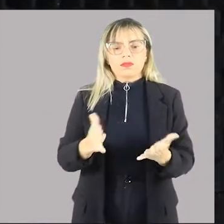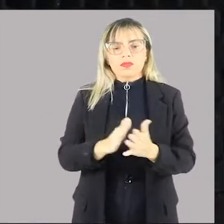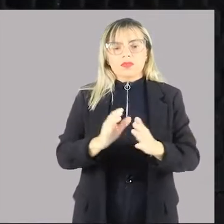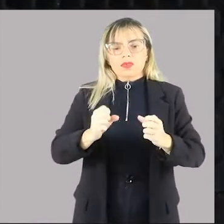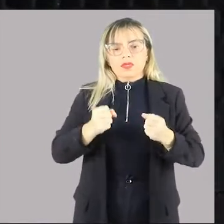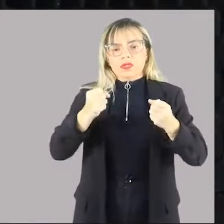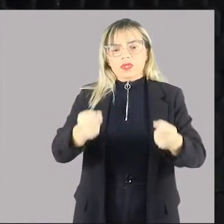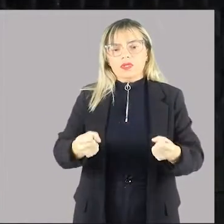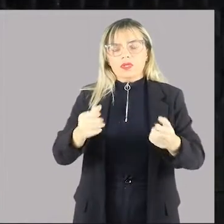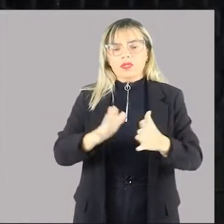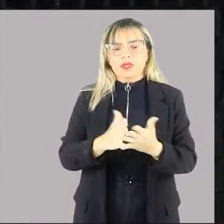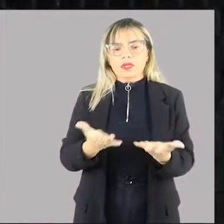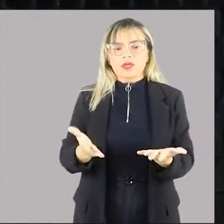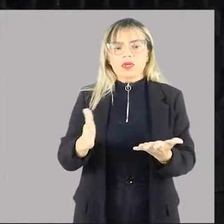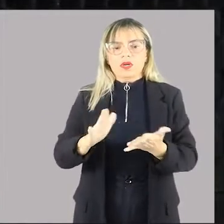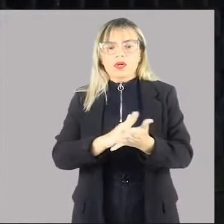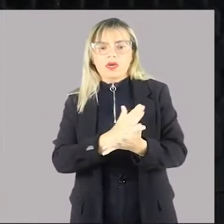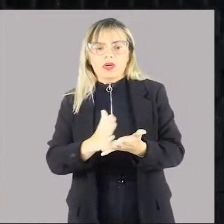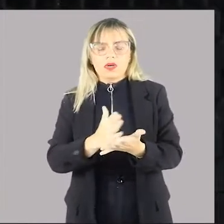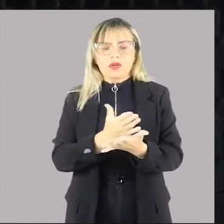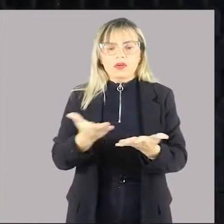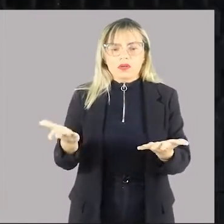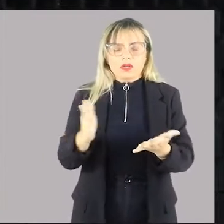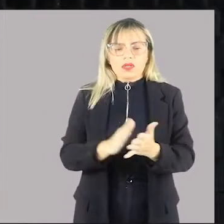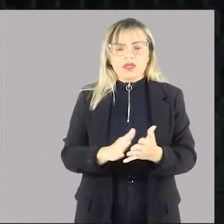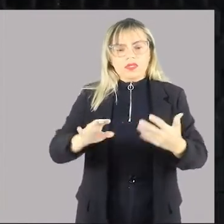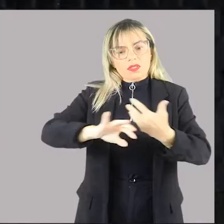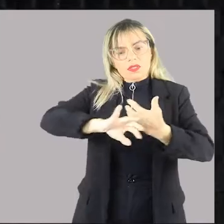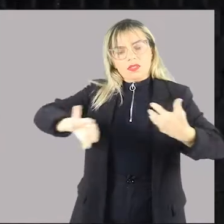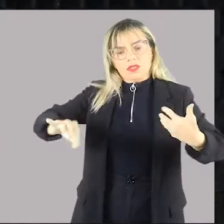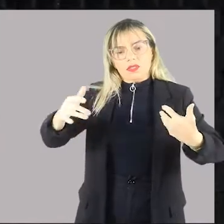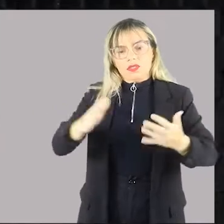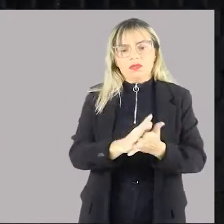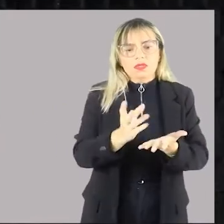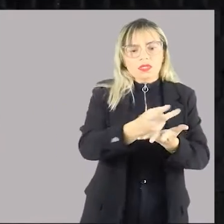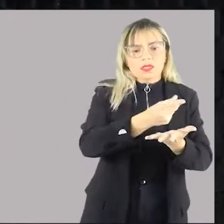ela pode, em alguns casos, independer dela, independer da